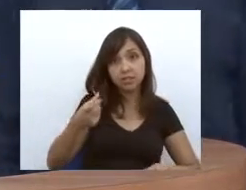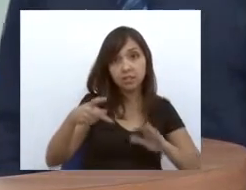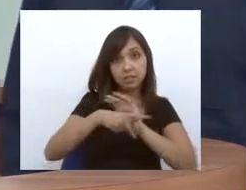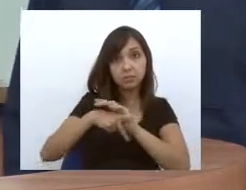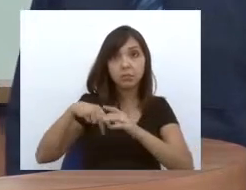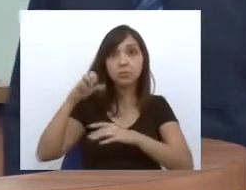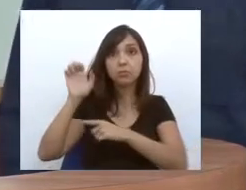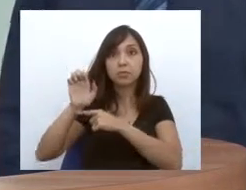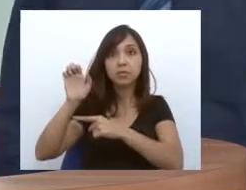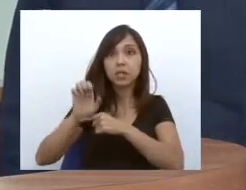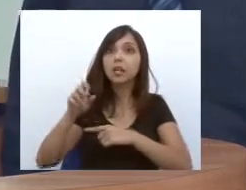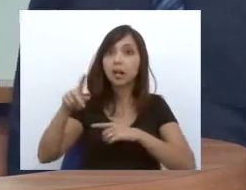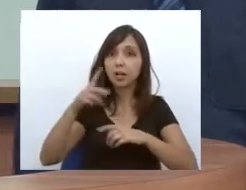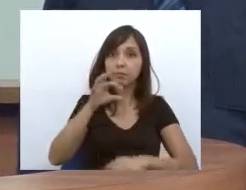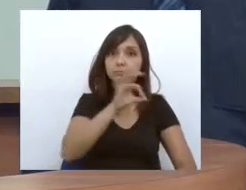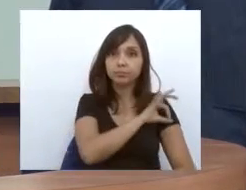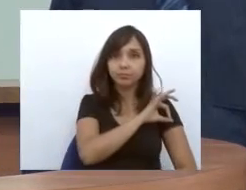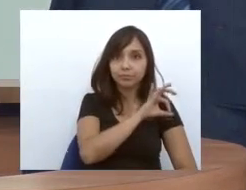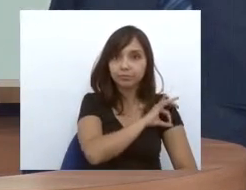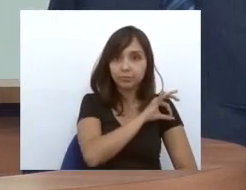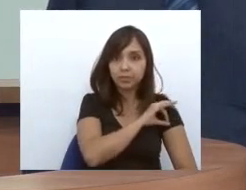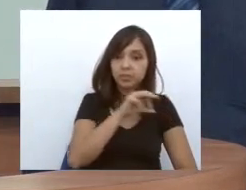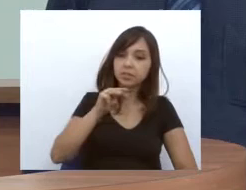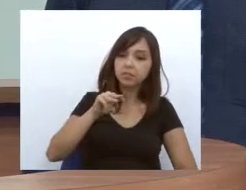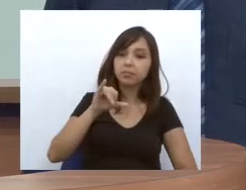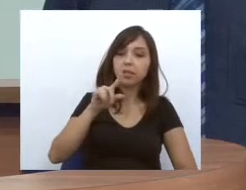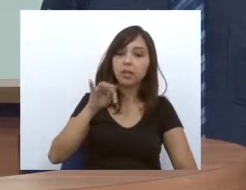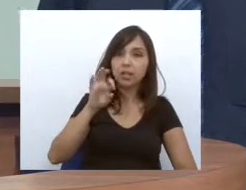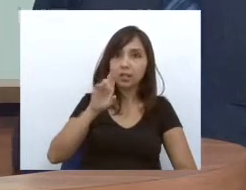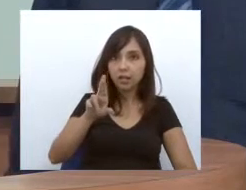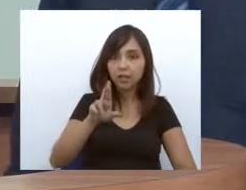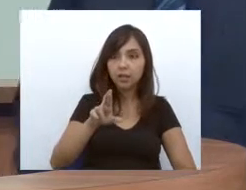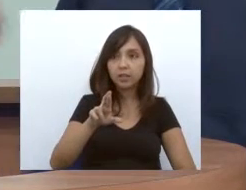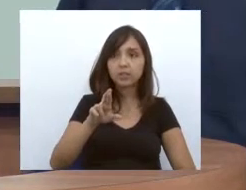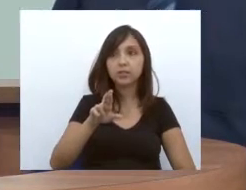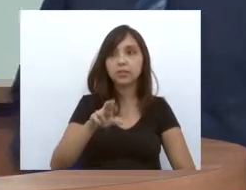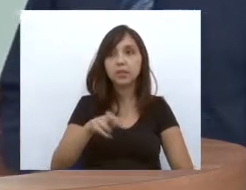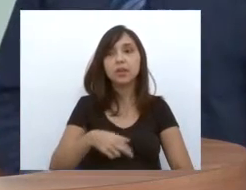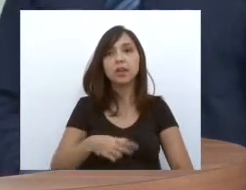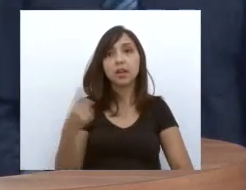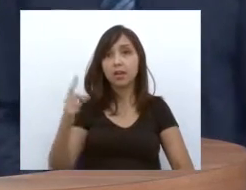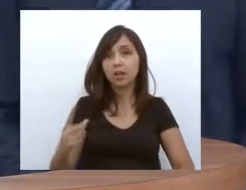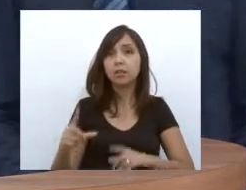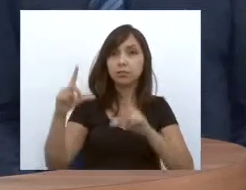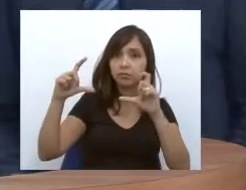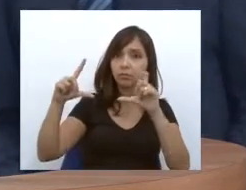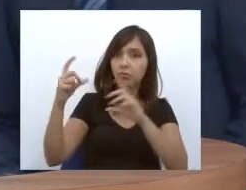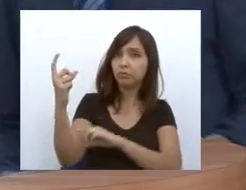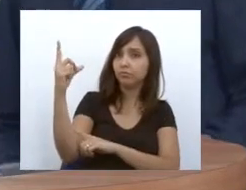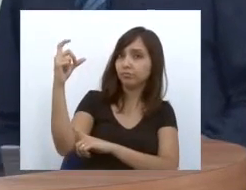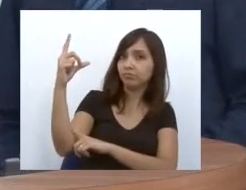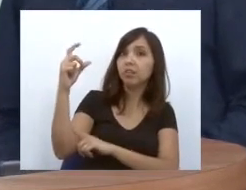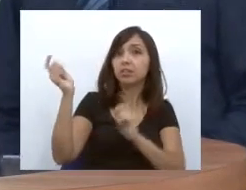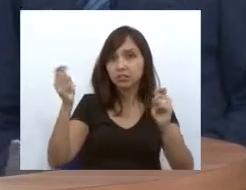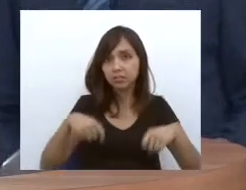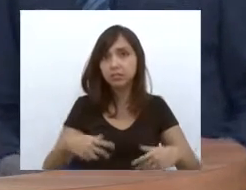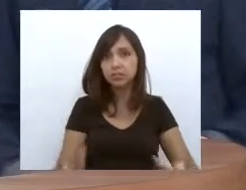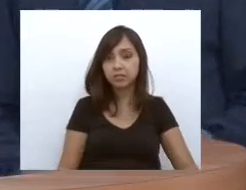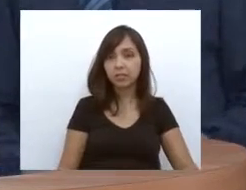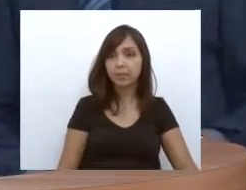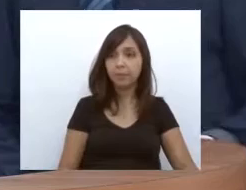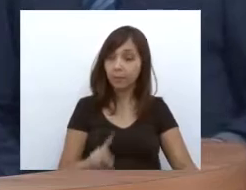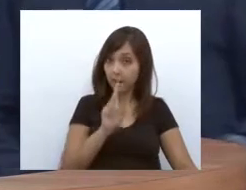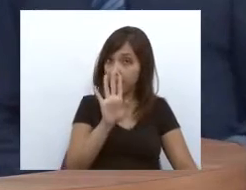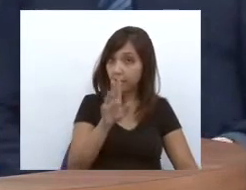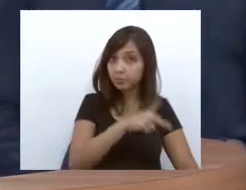estado, a polícia militar, vereador Samuel Vasconcelos, tira até selfie com os manifestantes. Agora, quando